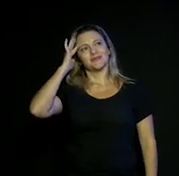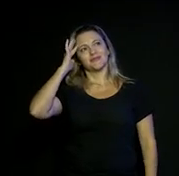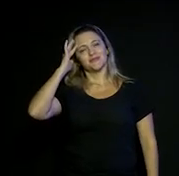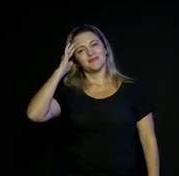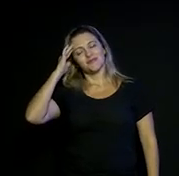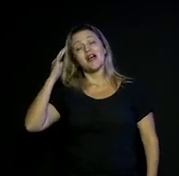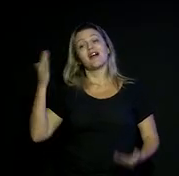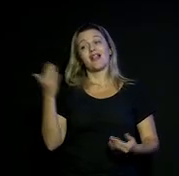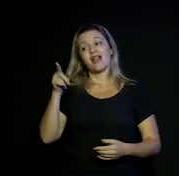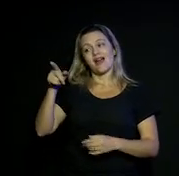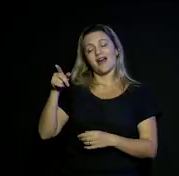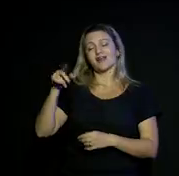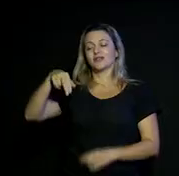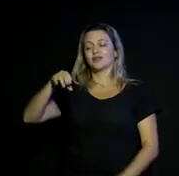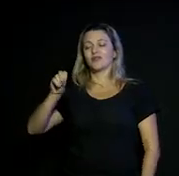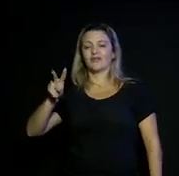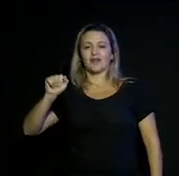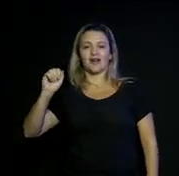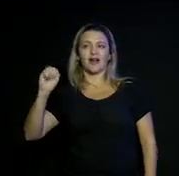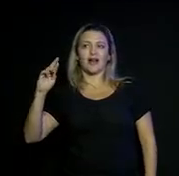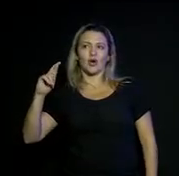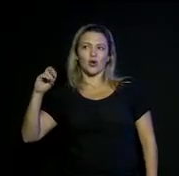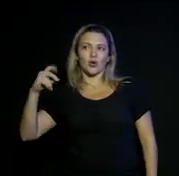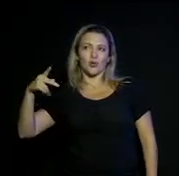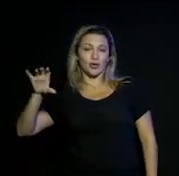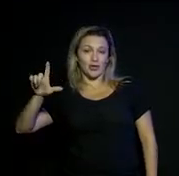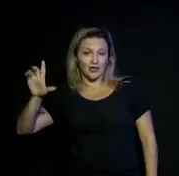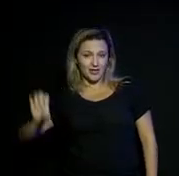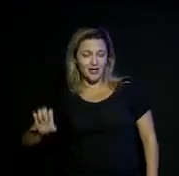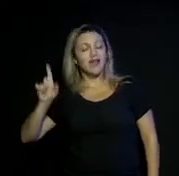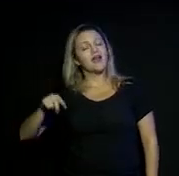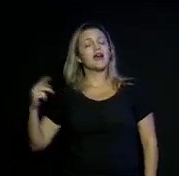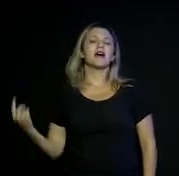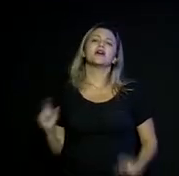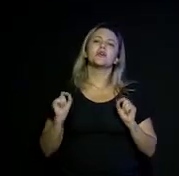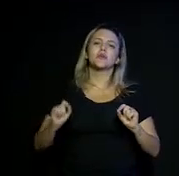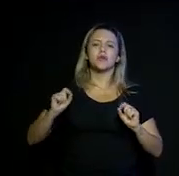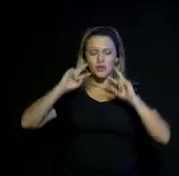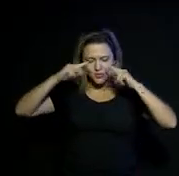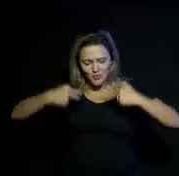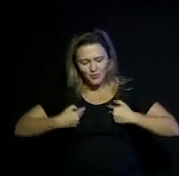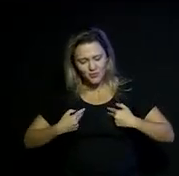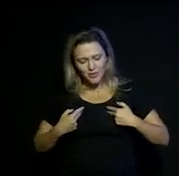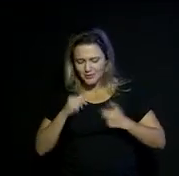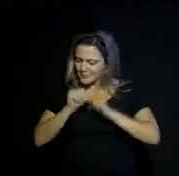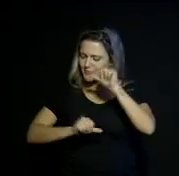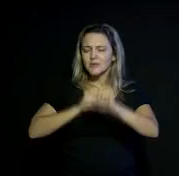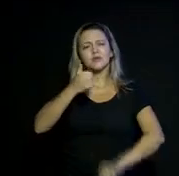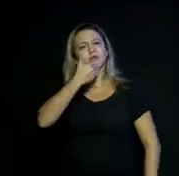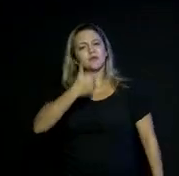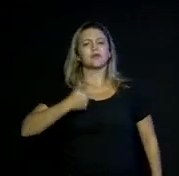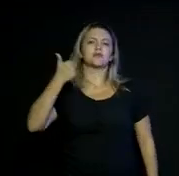é o que fazemos em Nova Acrópole. Só é útil o conhecimento que nos torna mais humanos, melhores. Só é útil